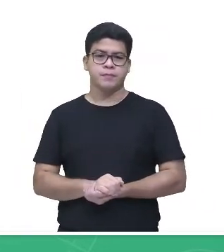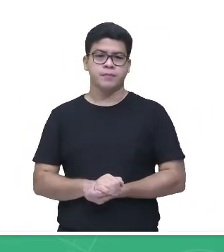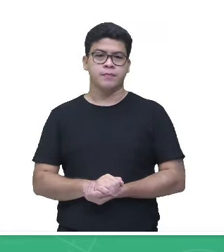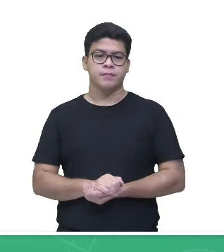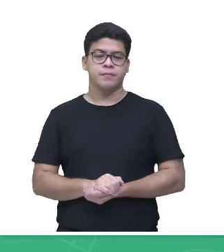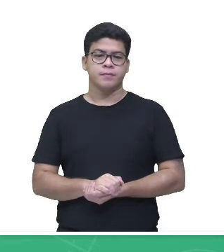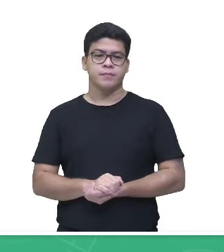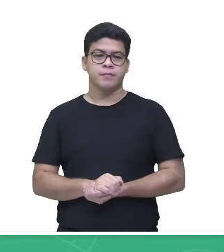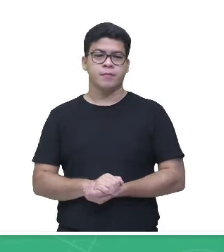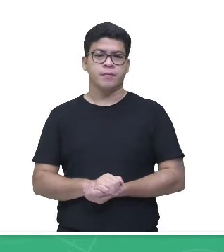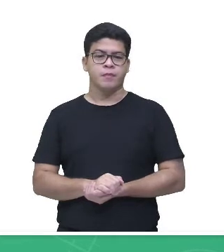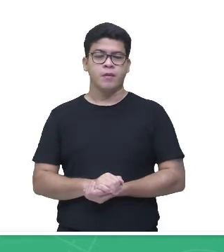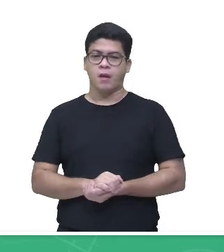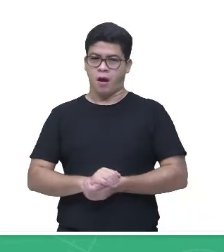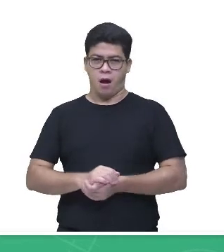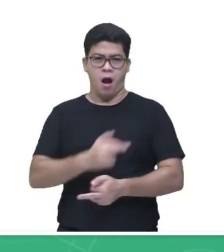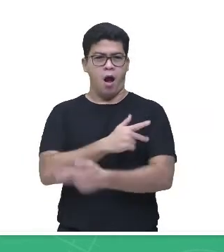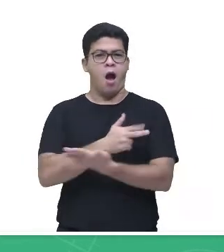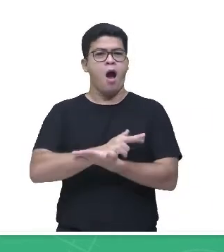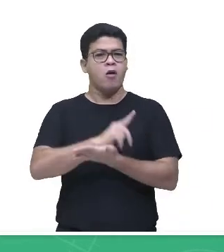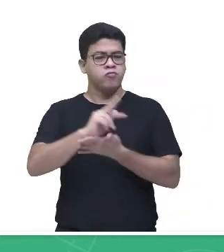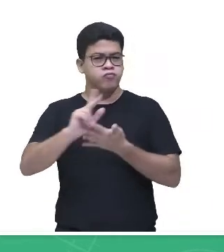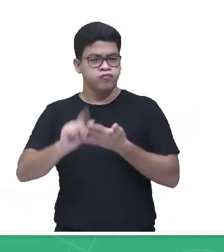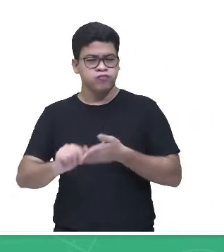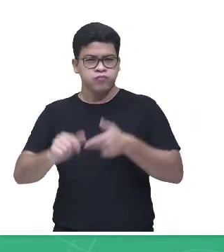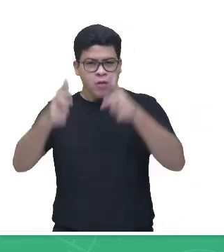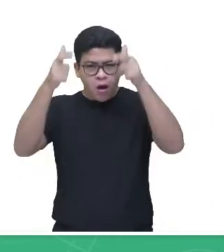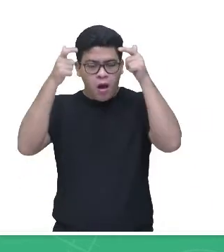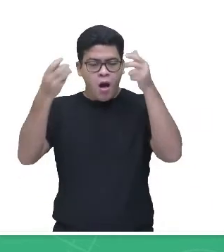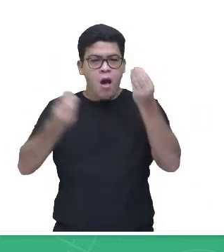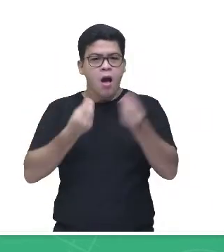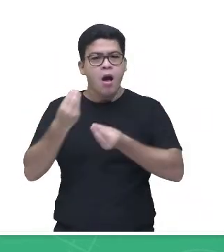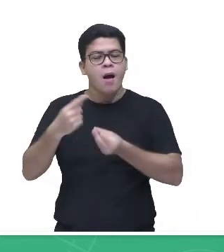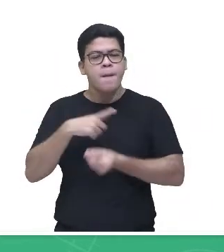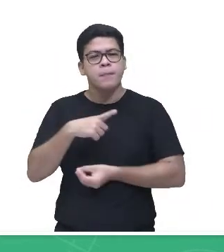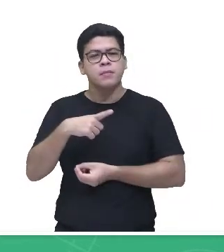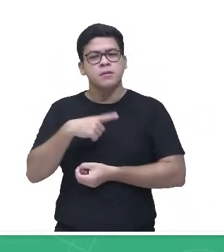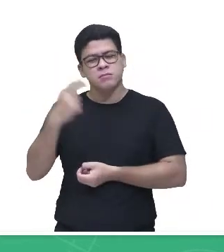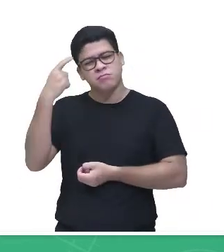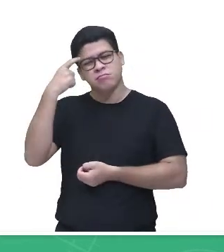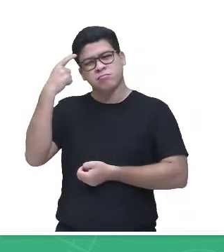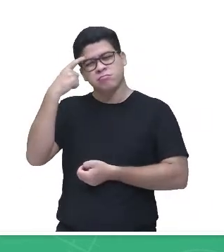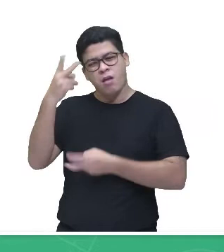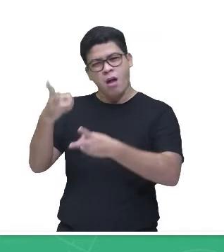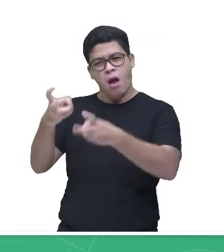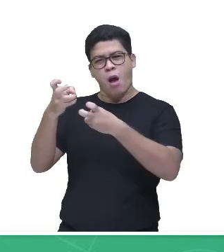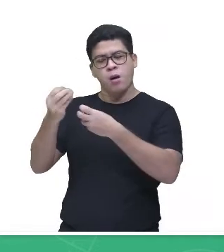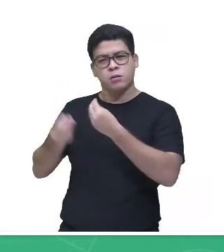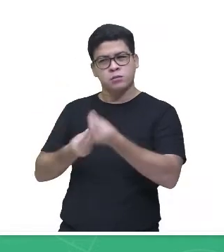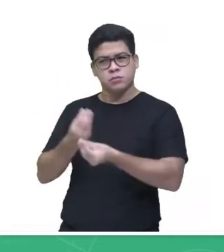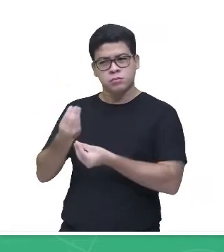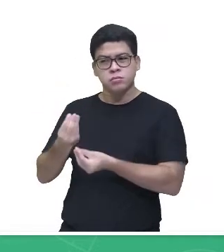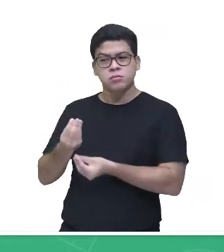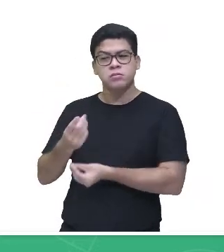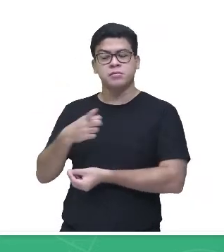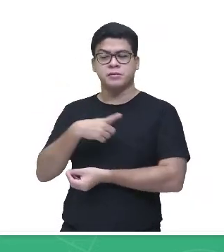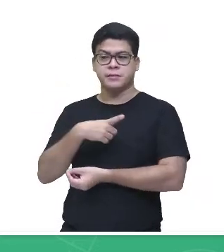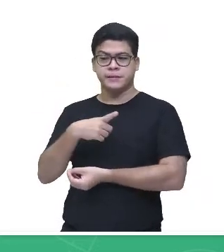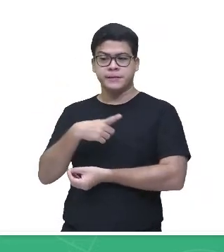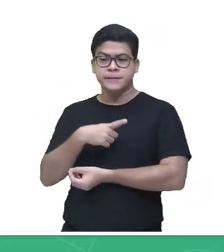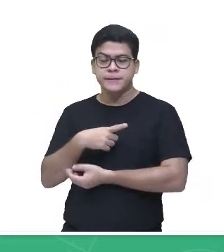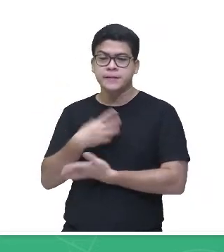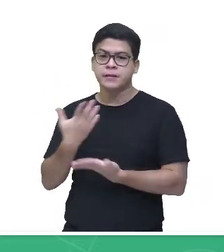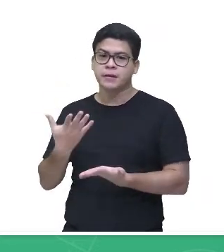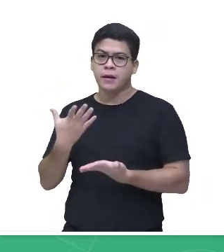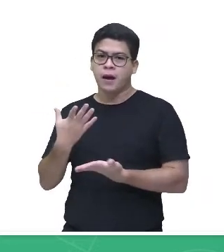eles começaram a observar essas mudanças de pensamento. E uma das coisas que incomodava alguns desses reis